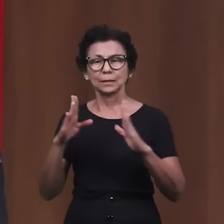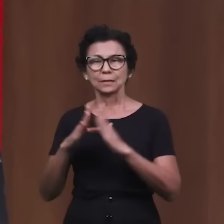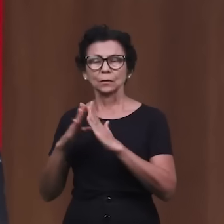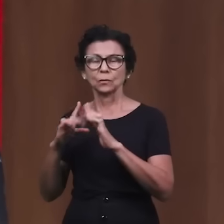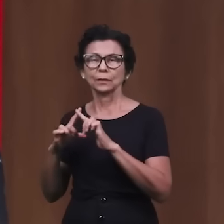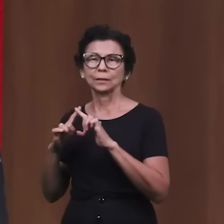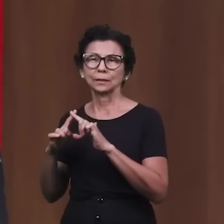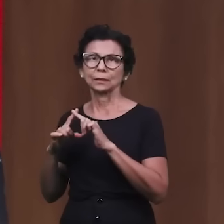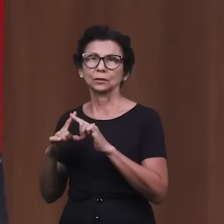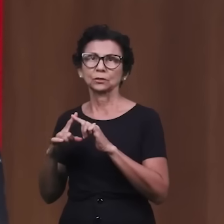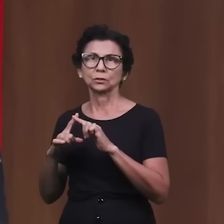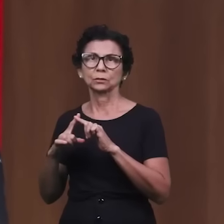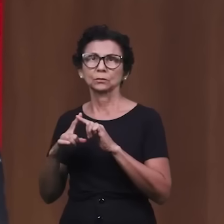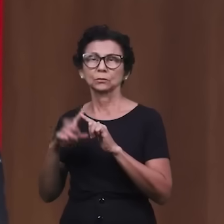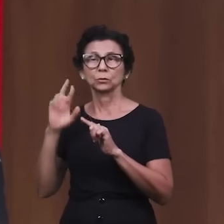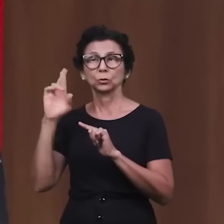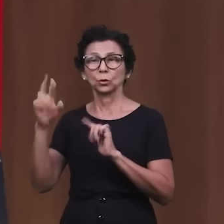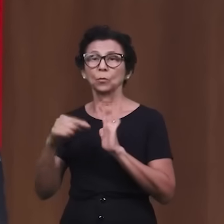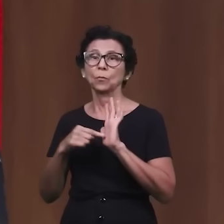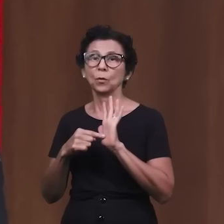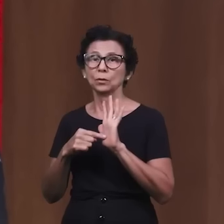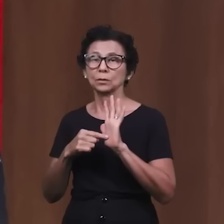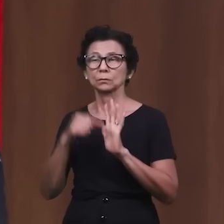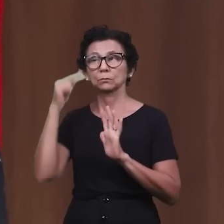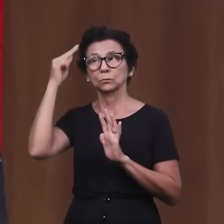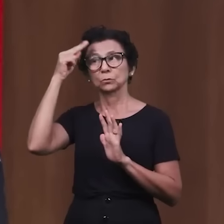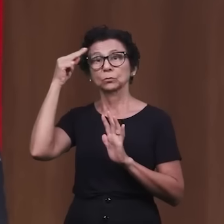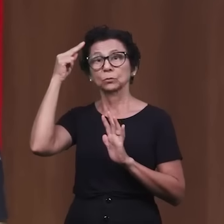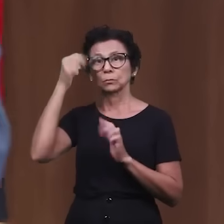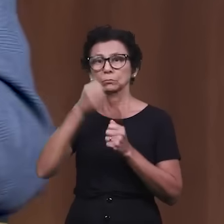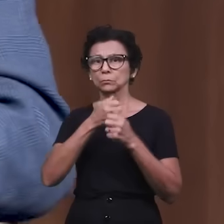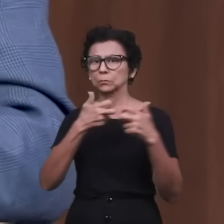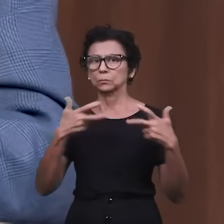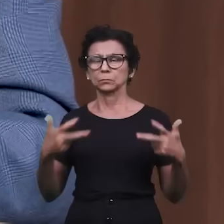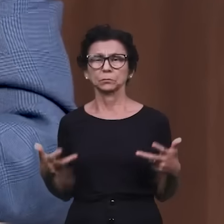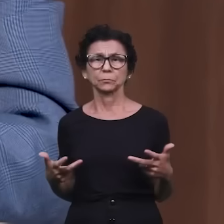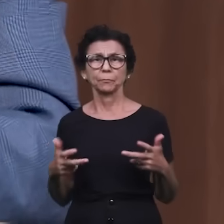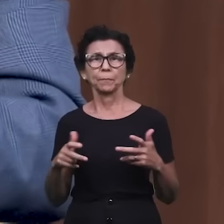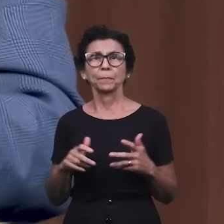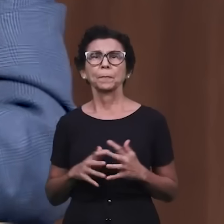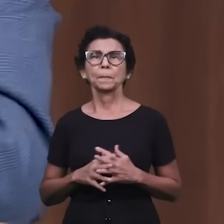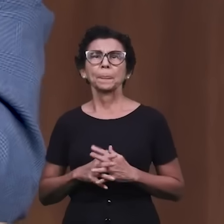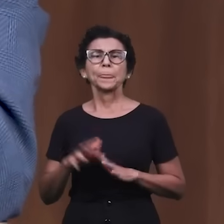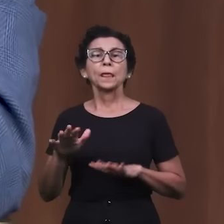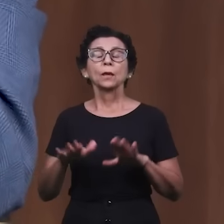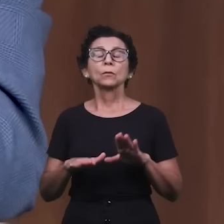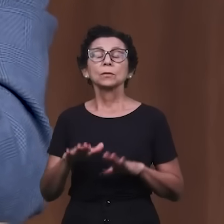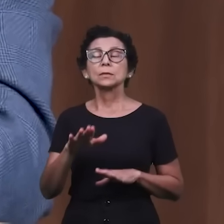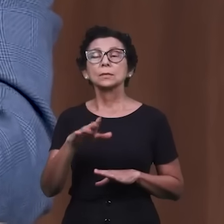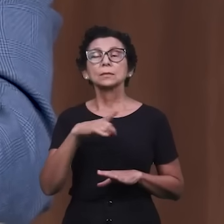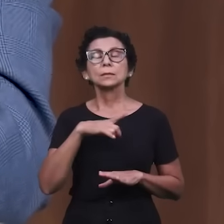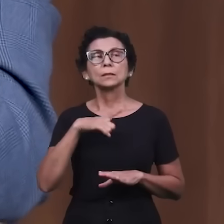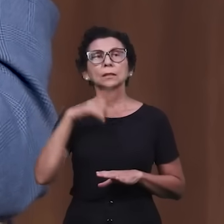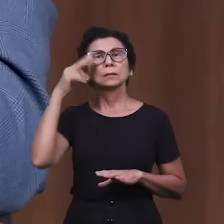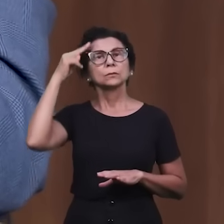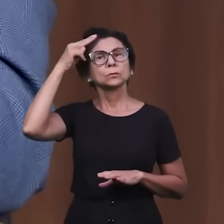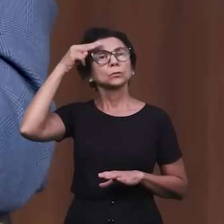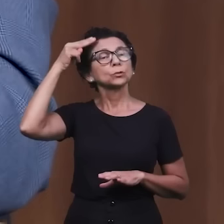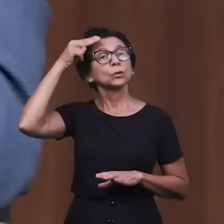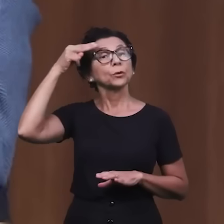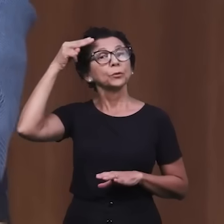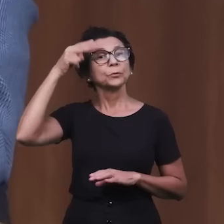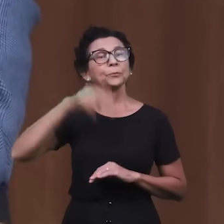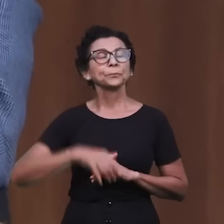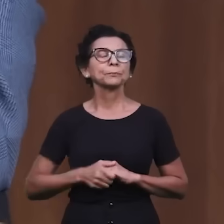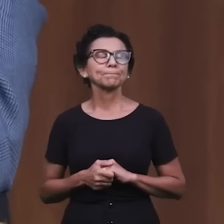mostra por sonhos incríveis. verdade. Né? Muito. Então aí você traz um sonho. Às vezes você tem um sonho